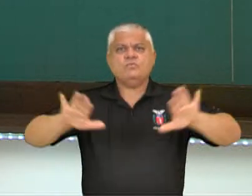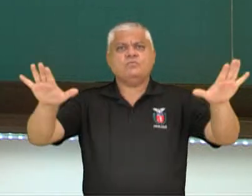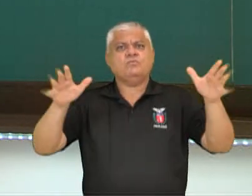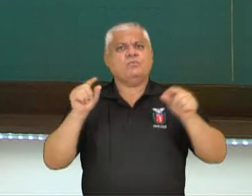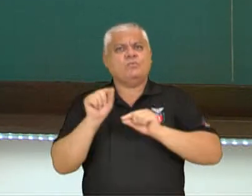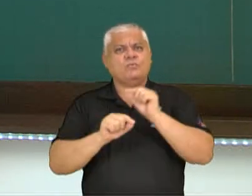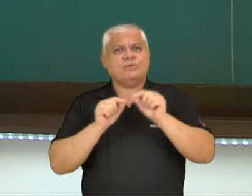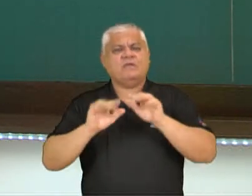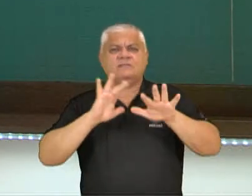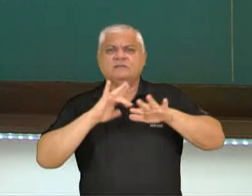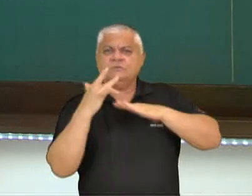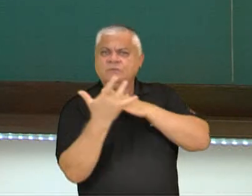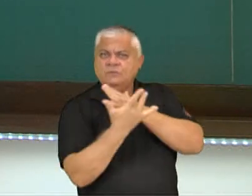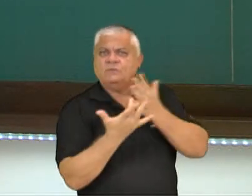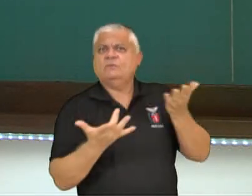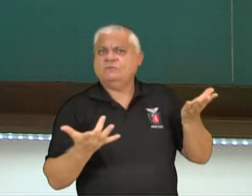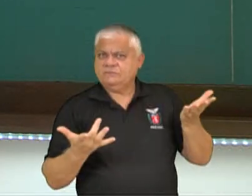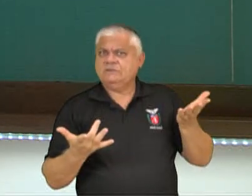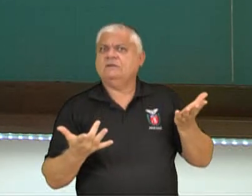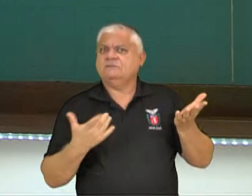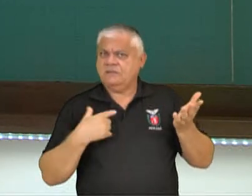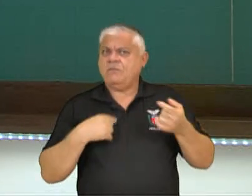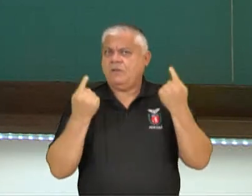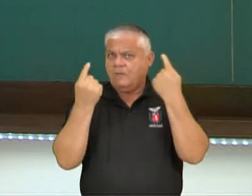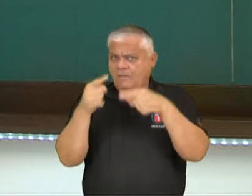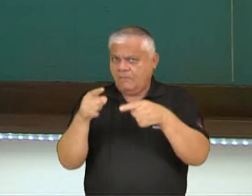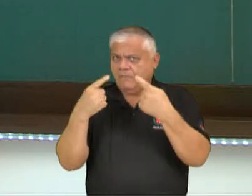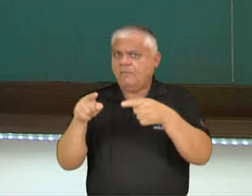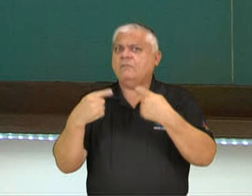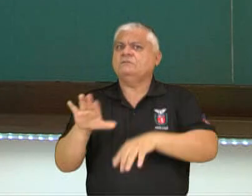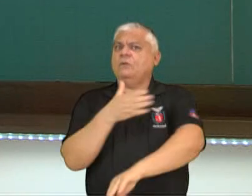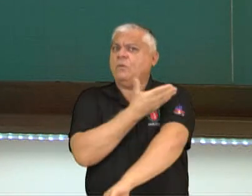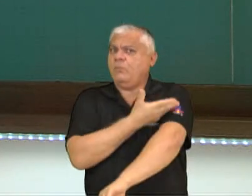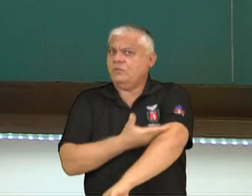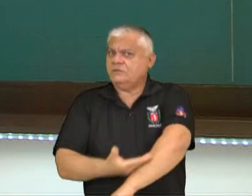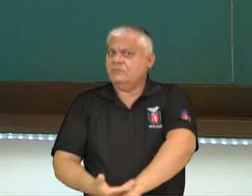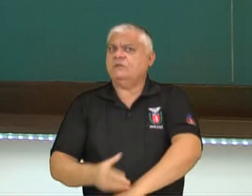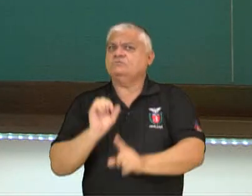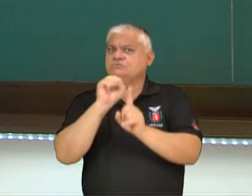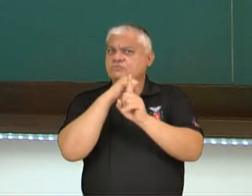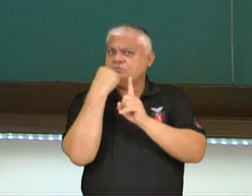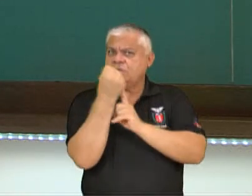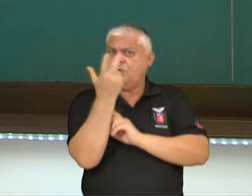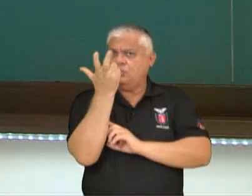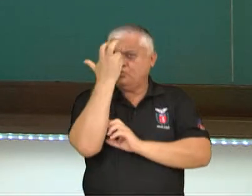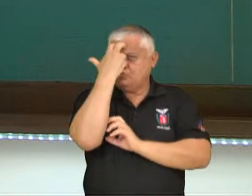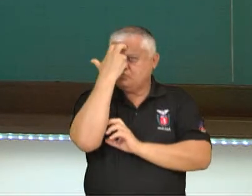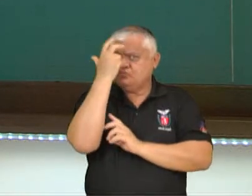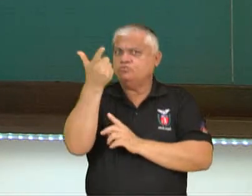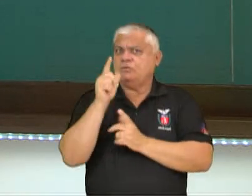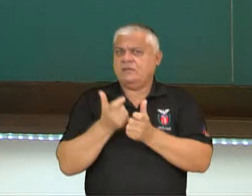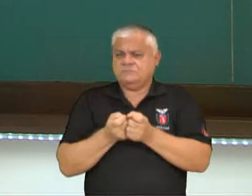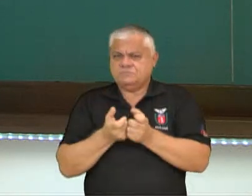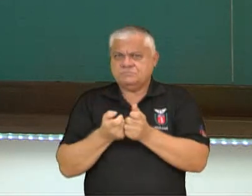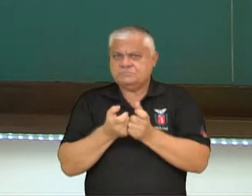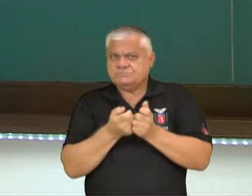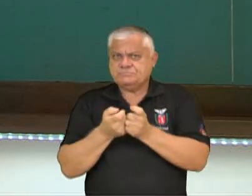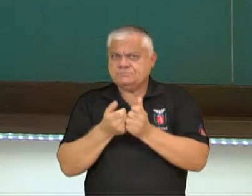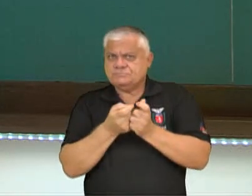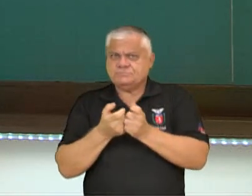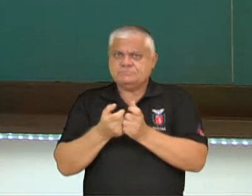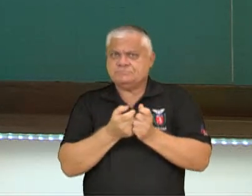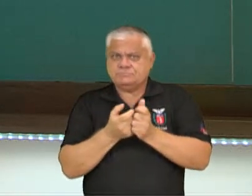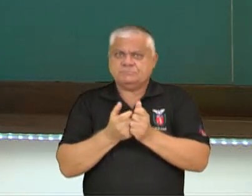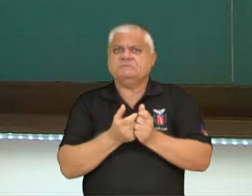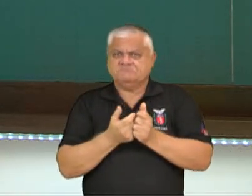redes sociais e etc. Então, está criticando aqui um comportamento social da cultura digital, que está sendo